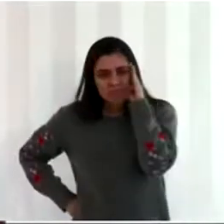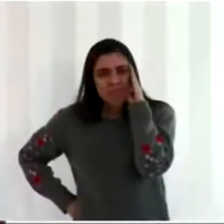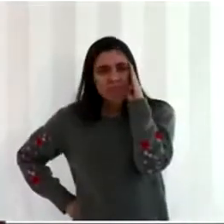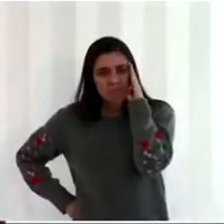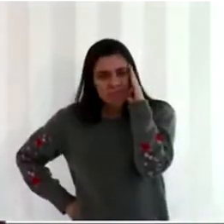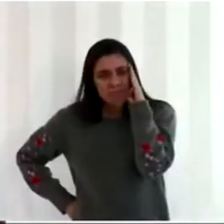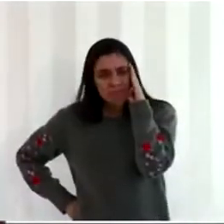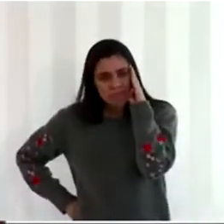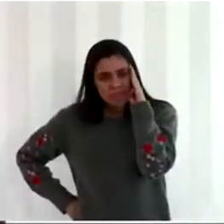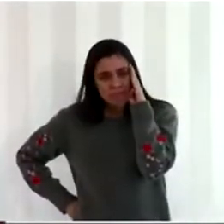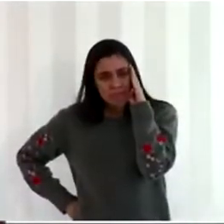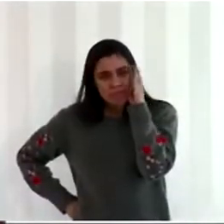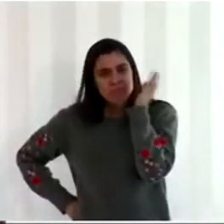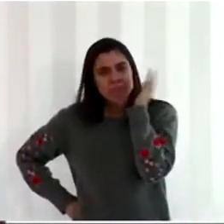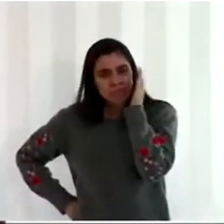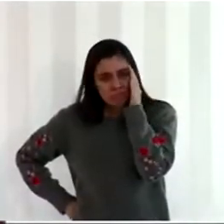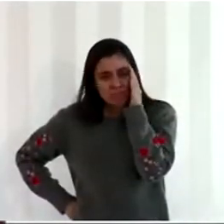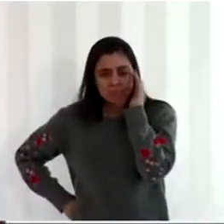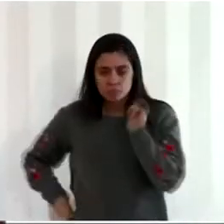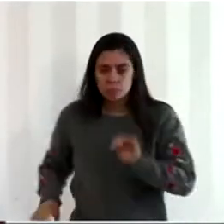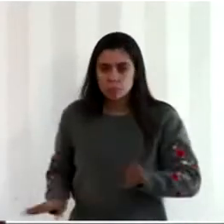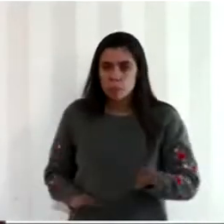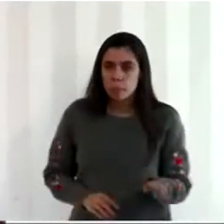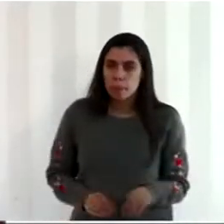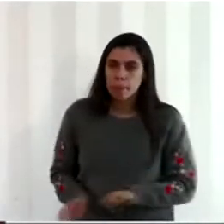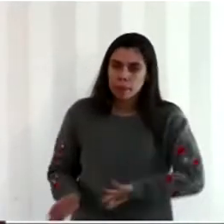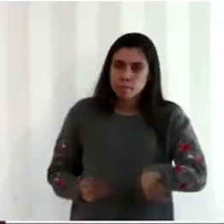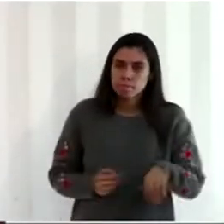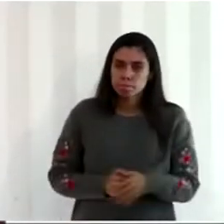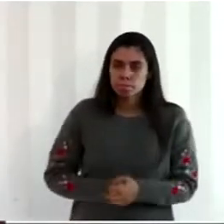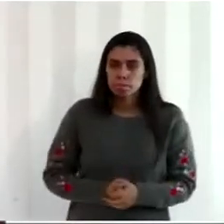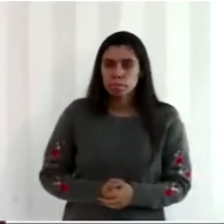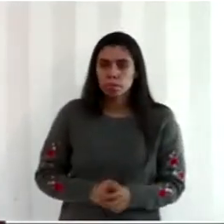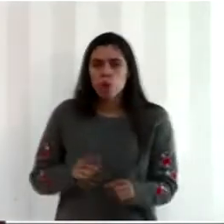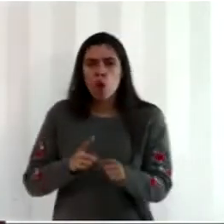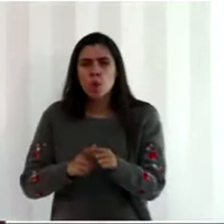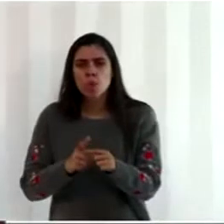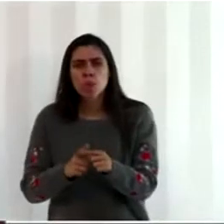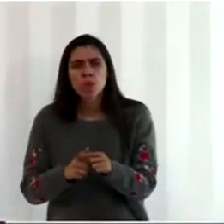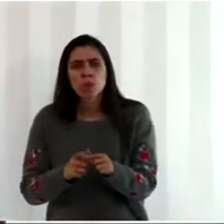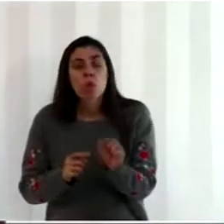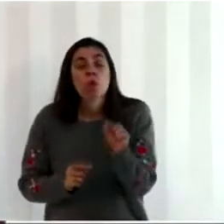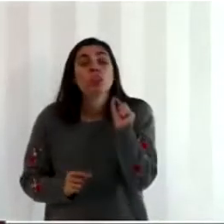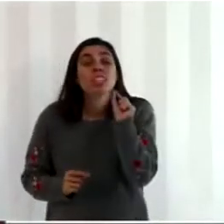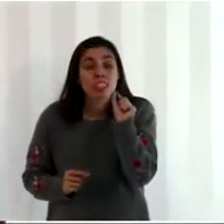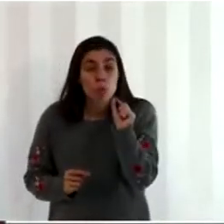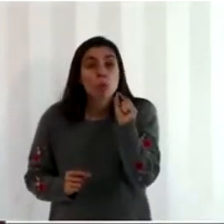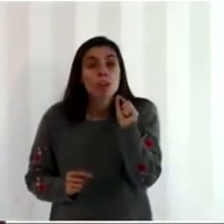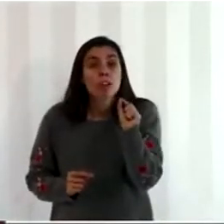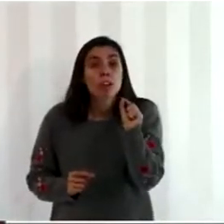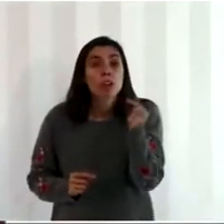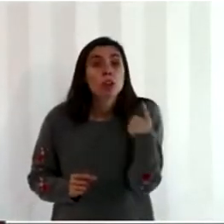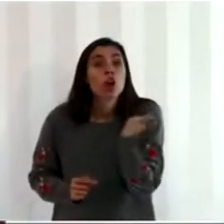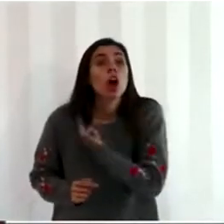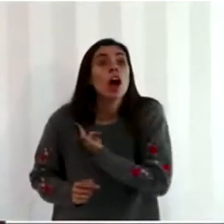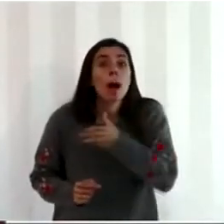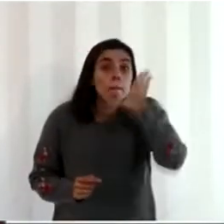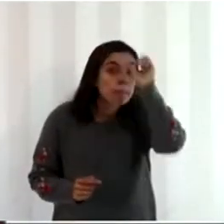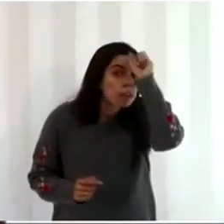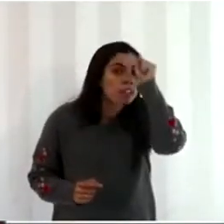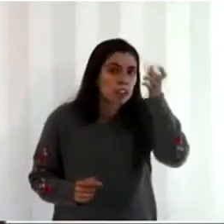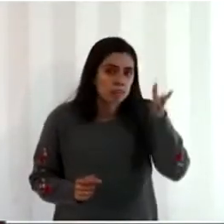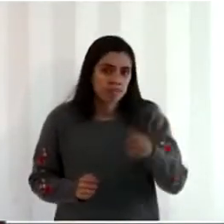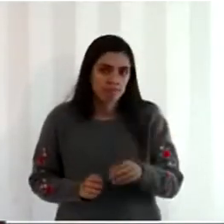de entender, esse jogo de palavras, essa pergunta que Deus está fazendo aos sacerdotes. É que